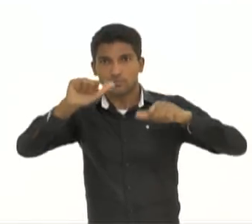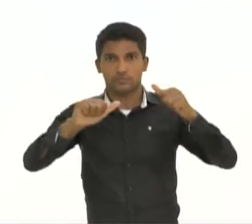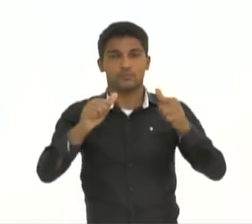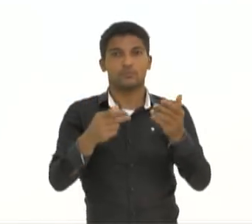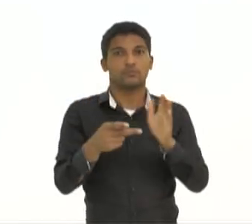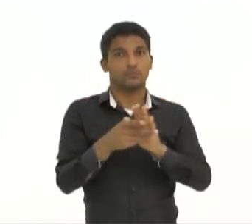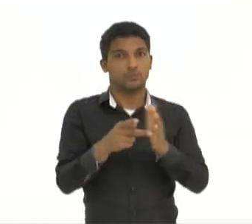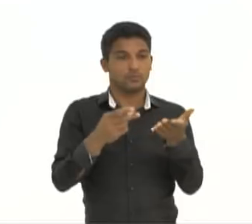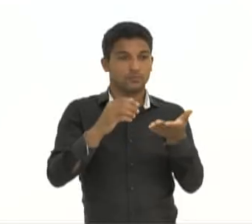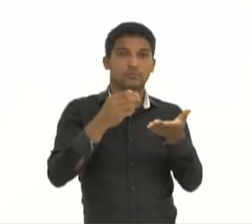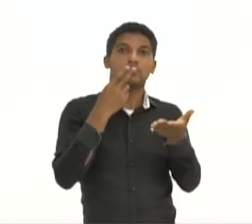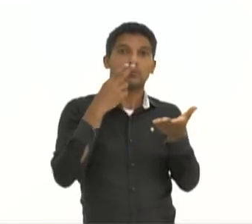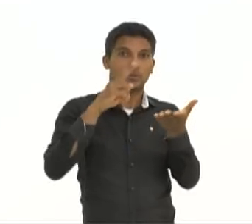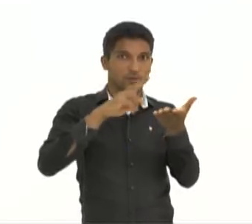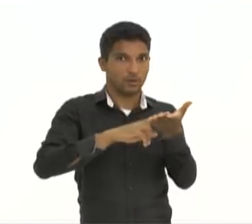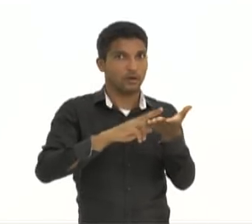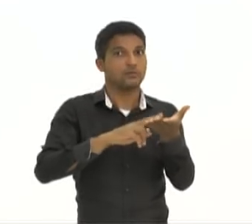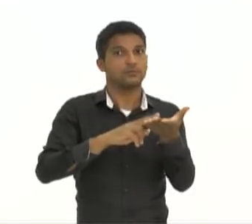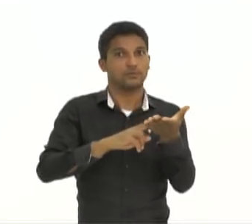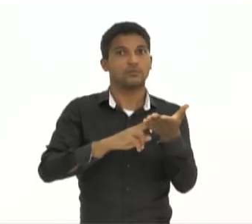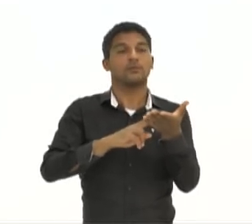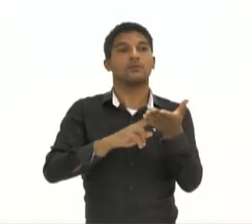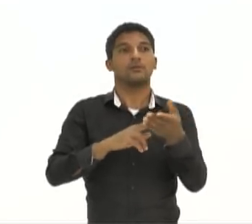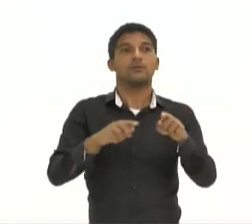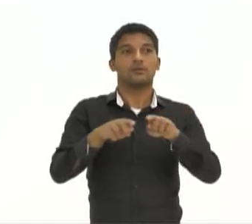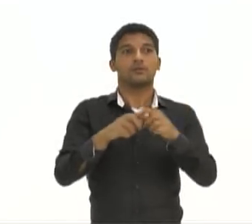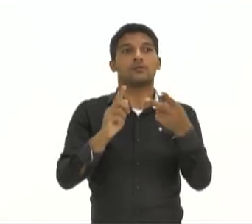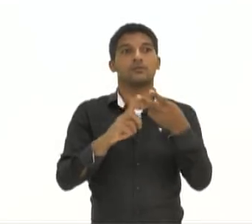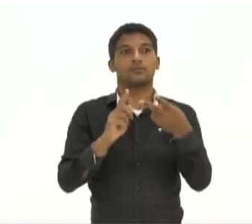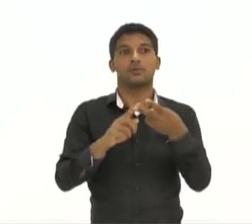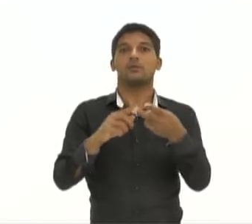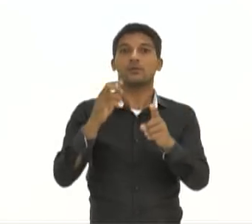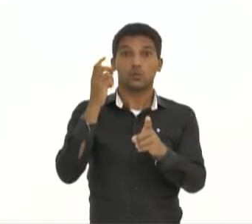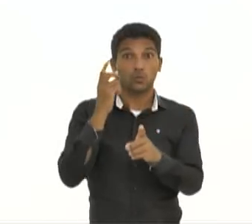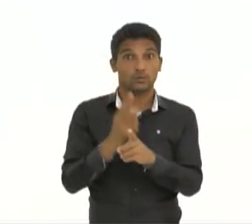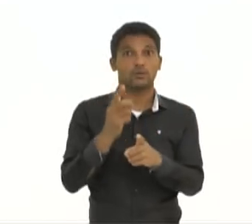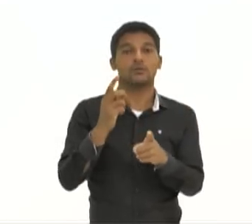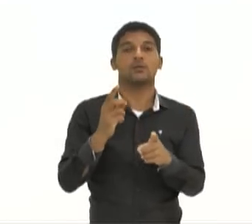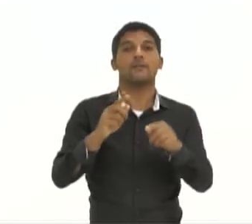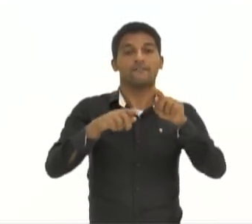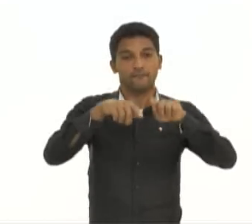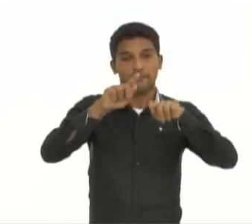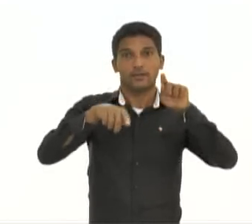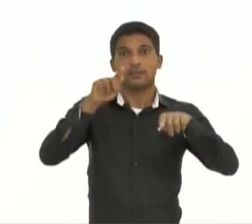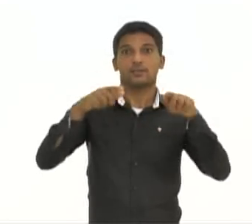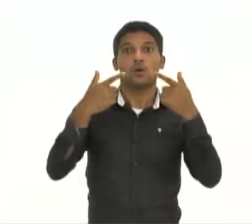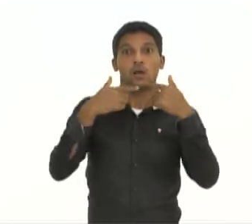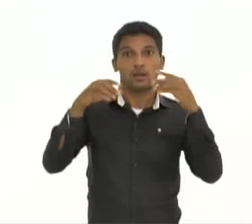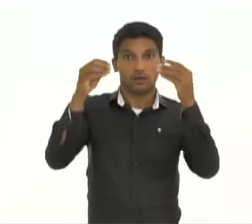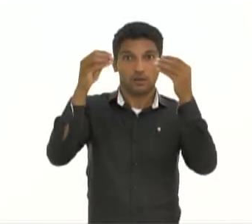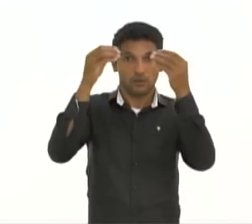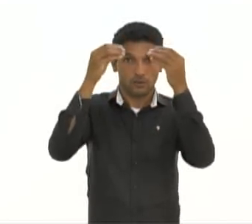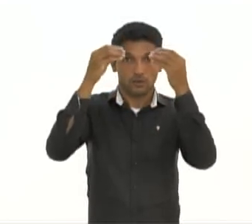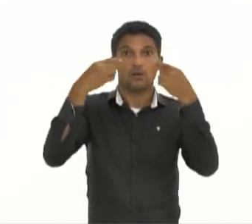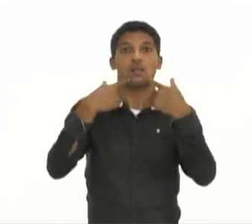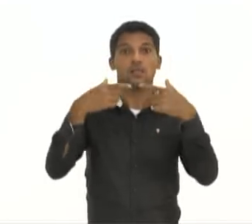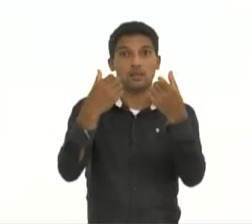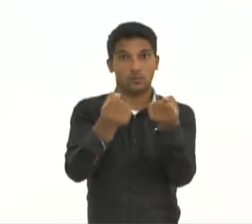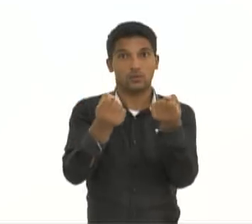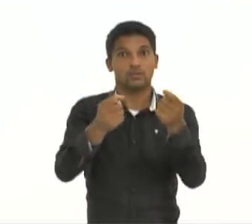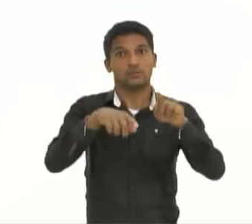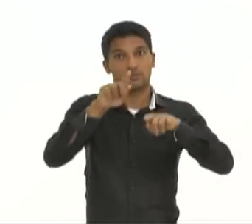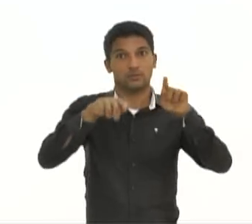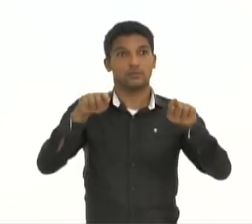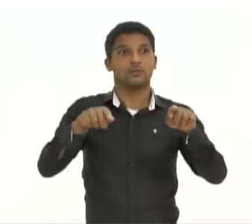novamente, né, vamos aprofundar um pouquinho mais, vamos identificar a variação linguística, a finalidade, né, o tema que é o assunto